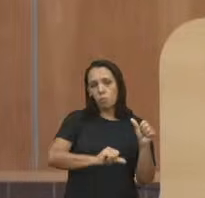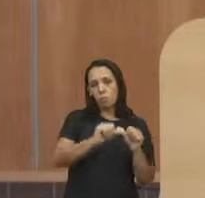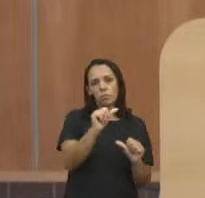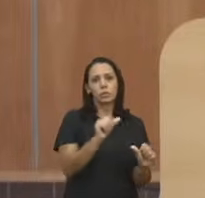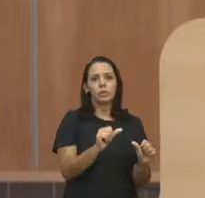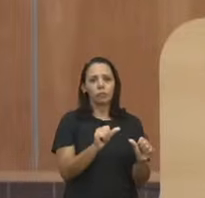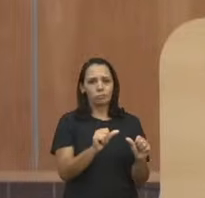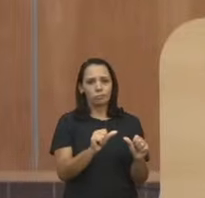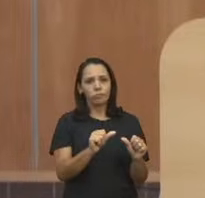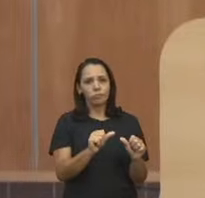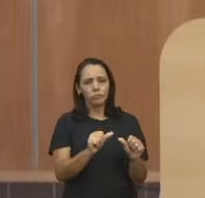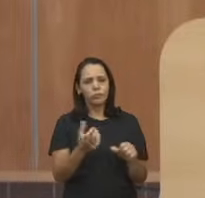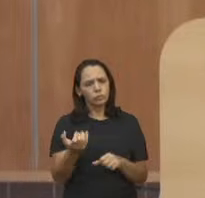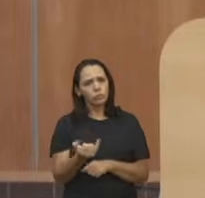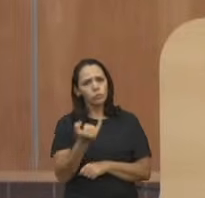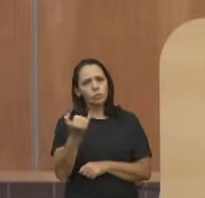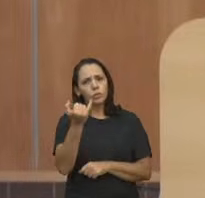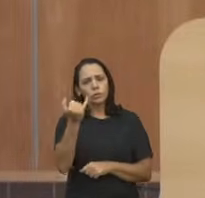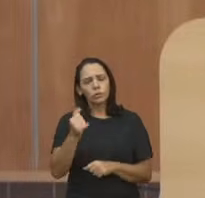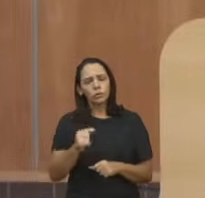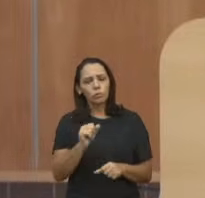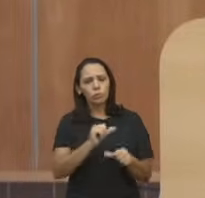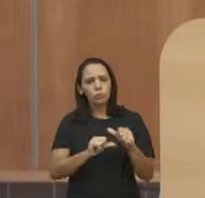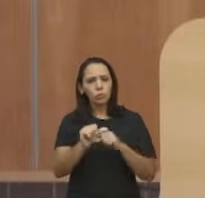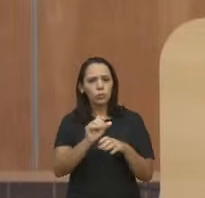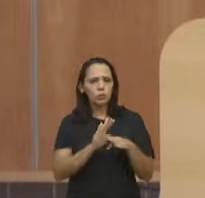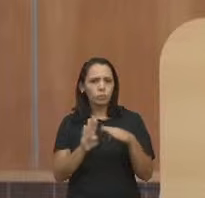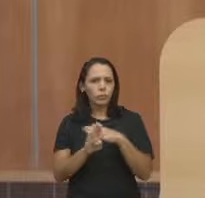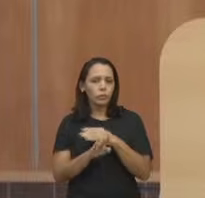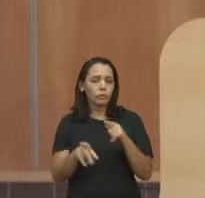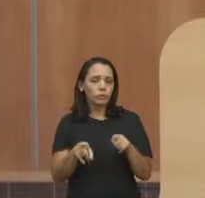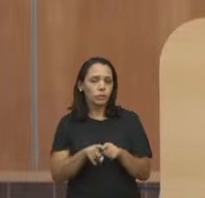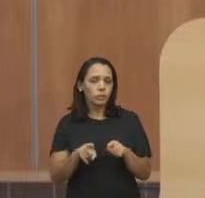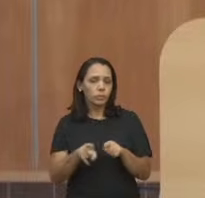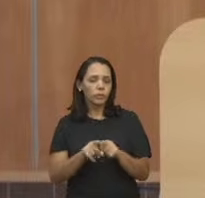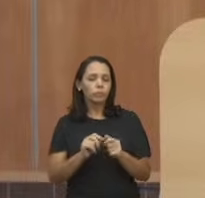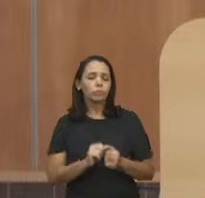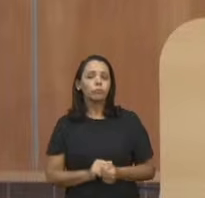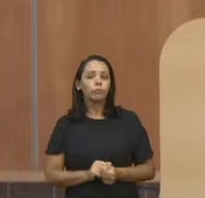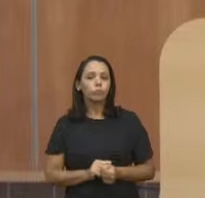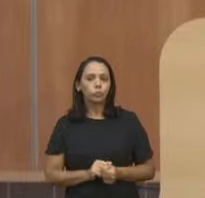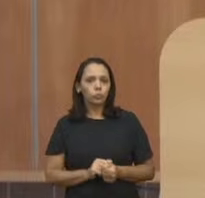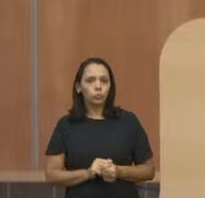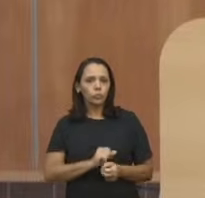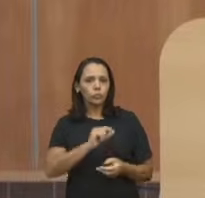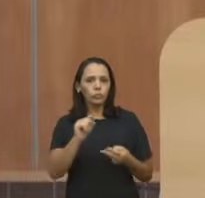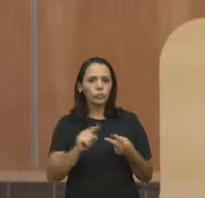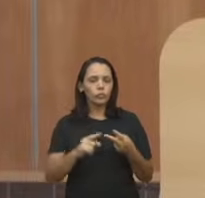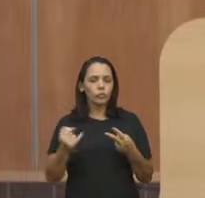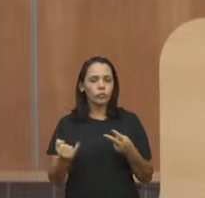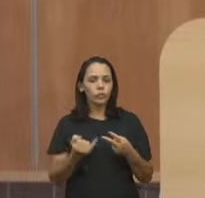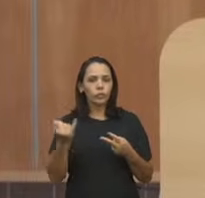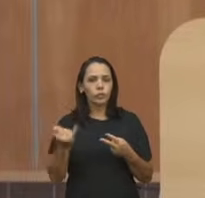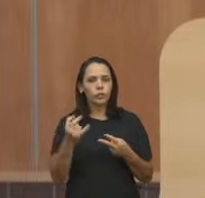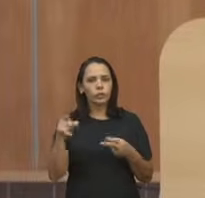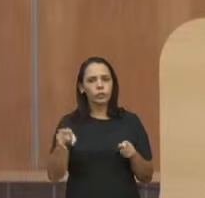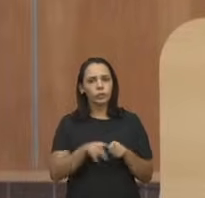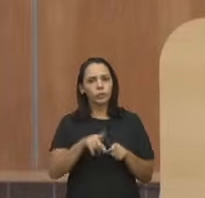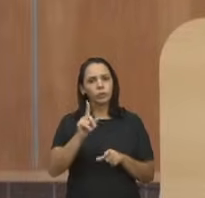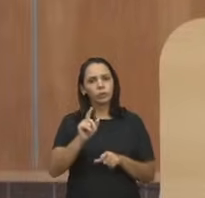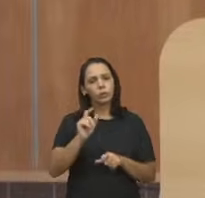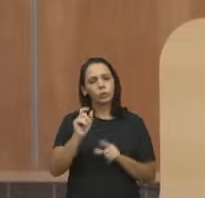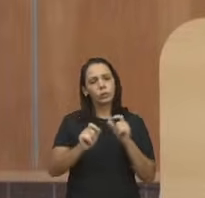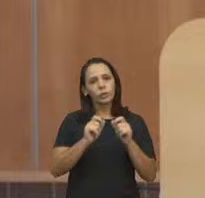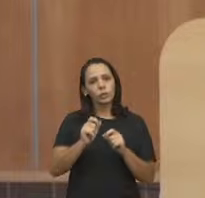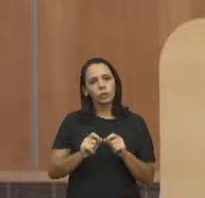cara daquele bairro, daquela região. Outra coisa também importante que a gente tem que discutir aqui na nossa cidade, são as